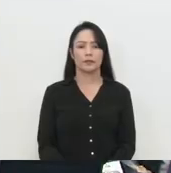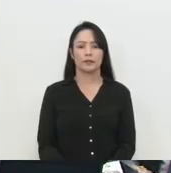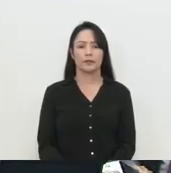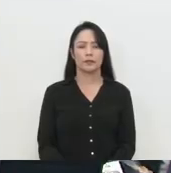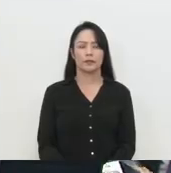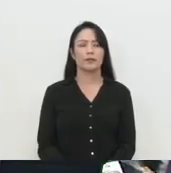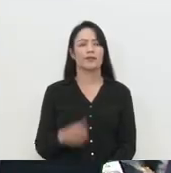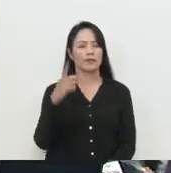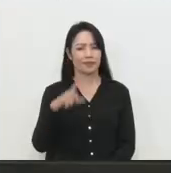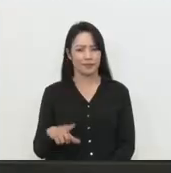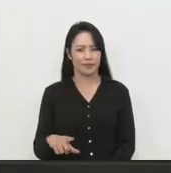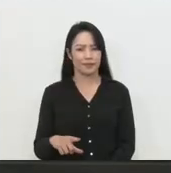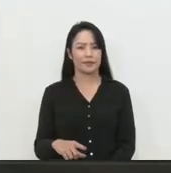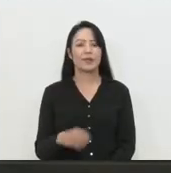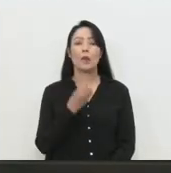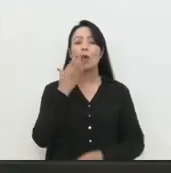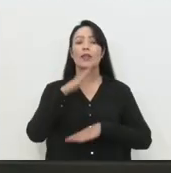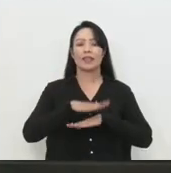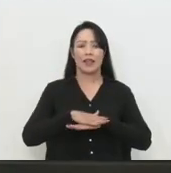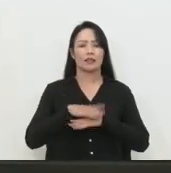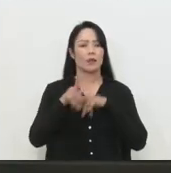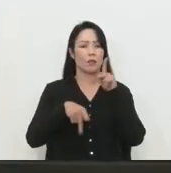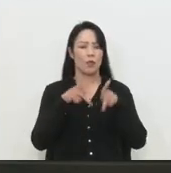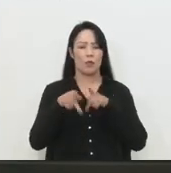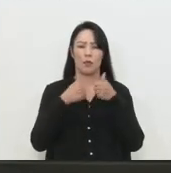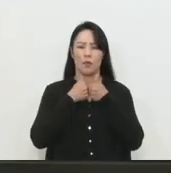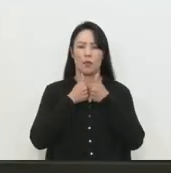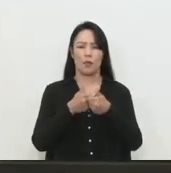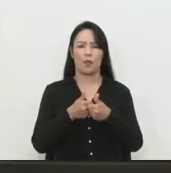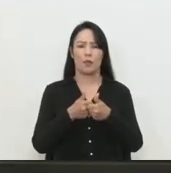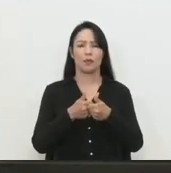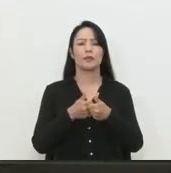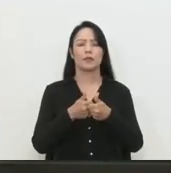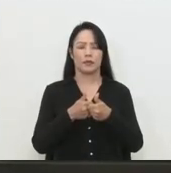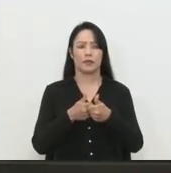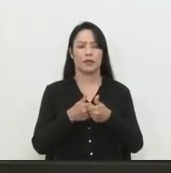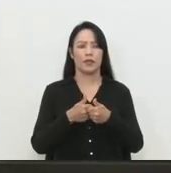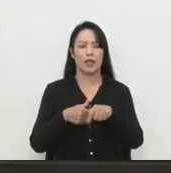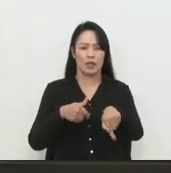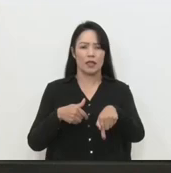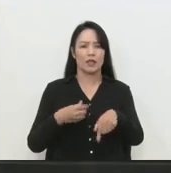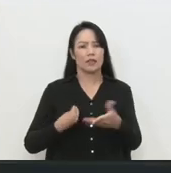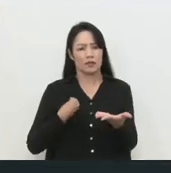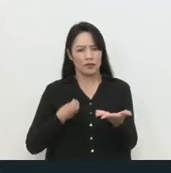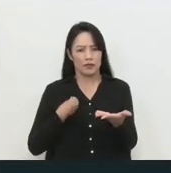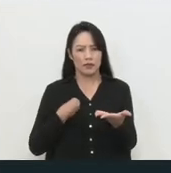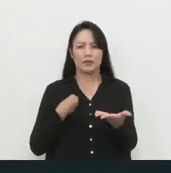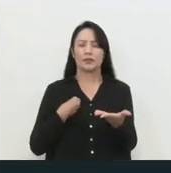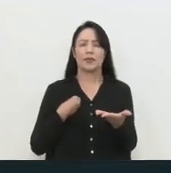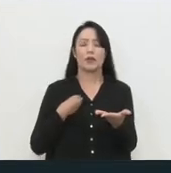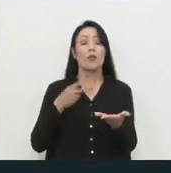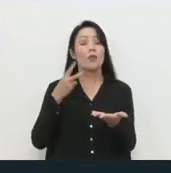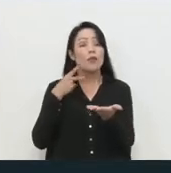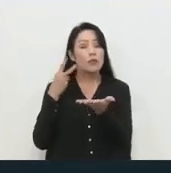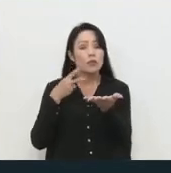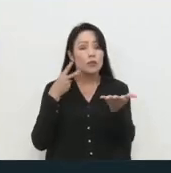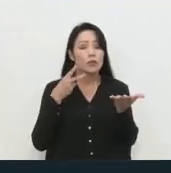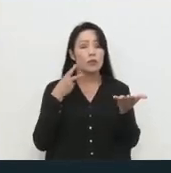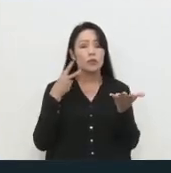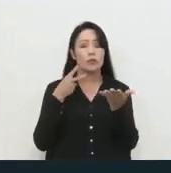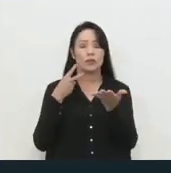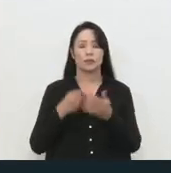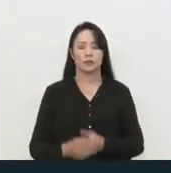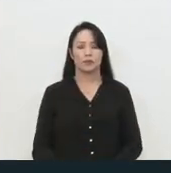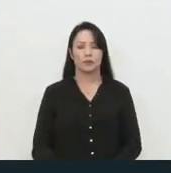novamente Boa tarde ao público nos acompanham quem está aqui nos assistindo aos vereadores como